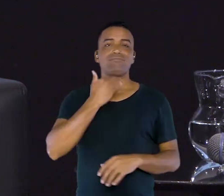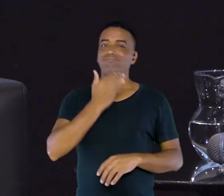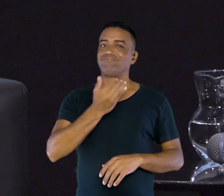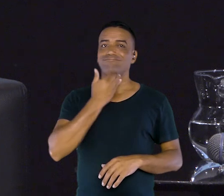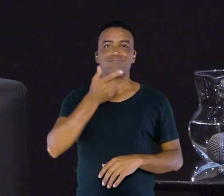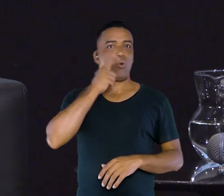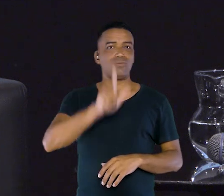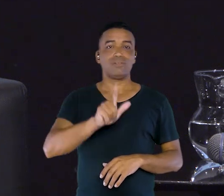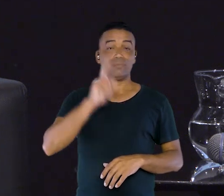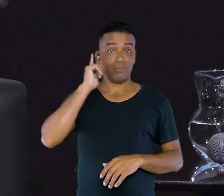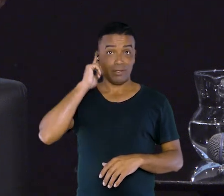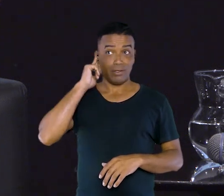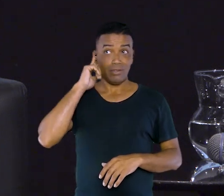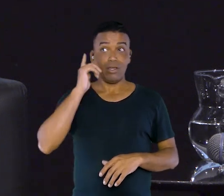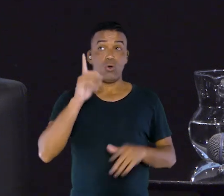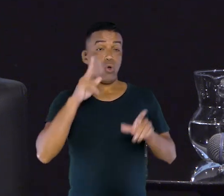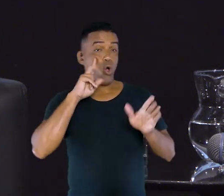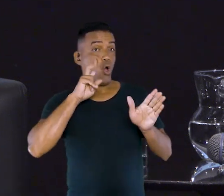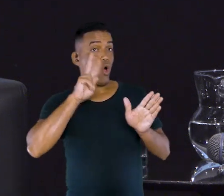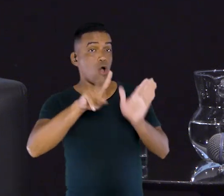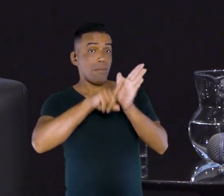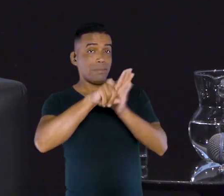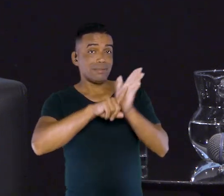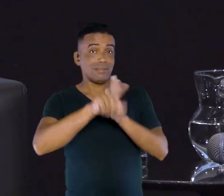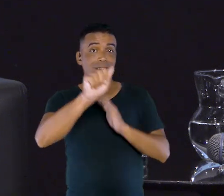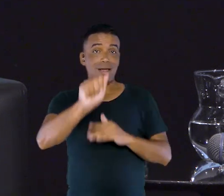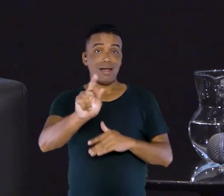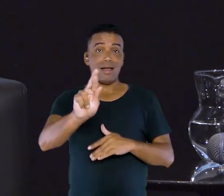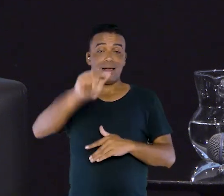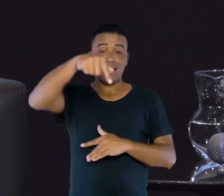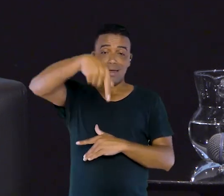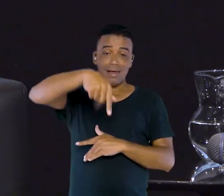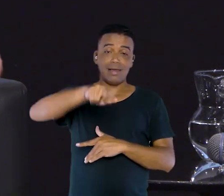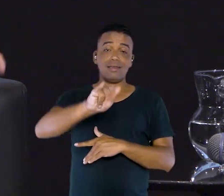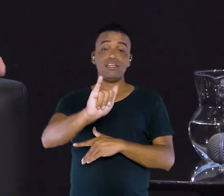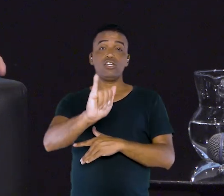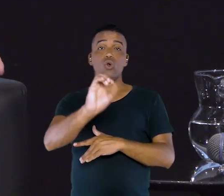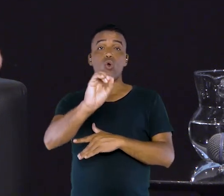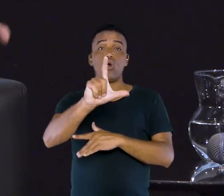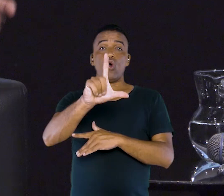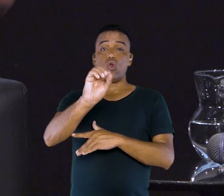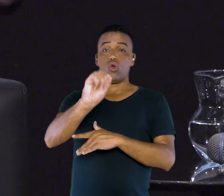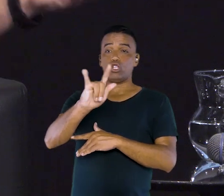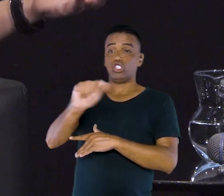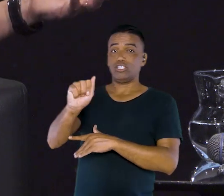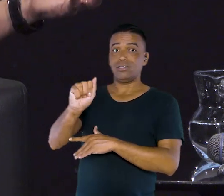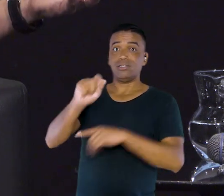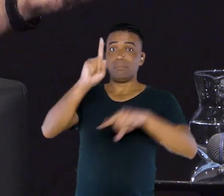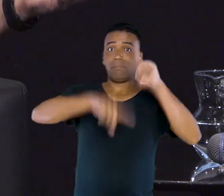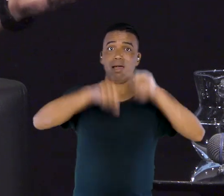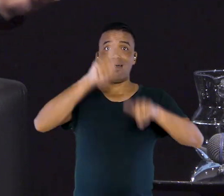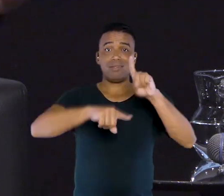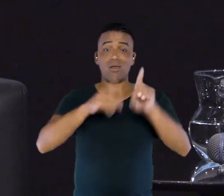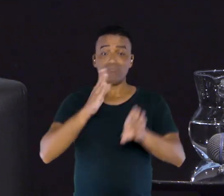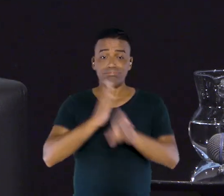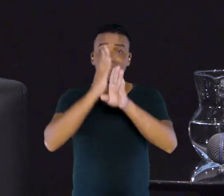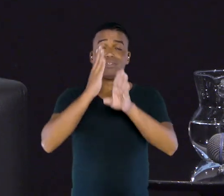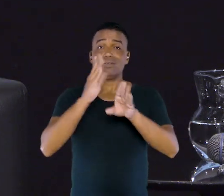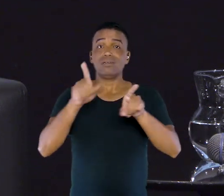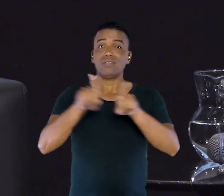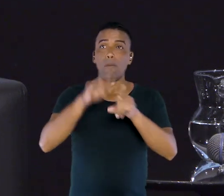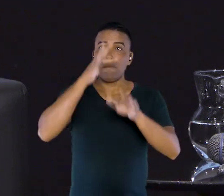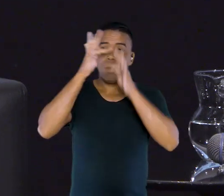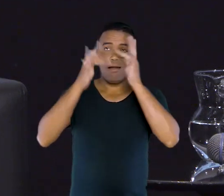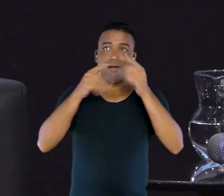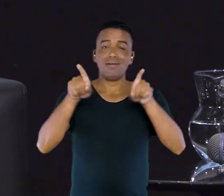outras coisas. E se a gente olha para a arqueologia, a gente percebe isso nos materiais que a gente encontra, não só nos restos das plantas, mas